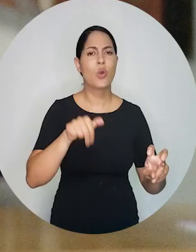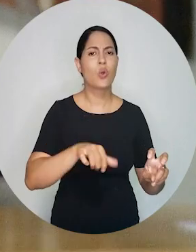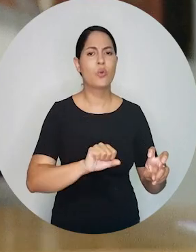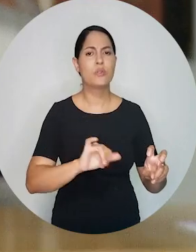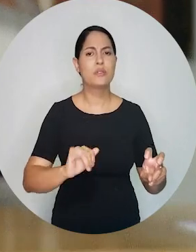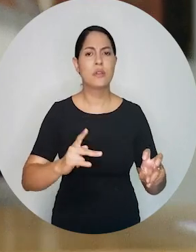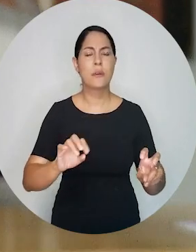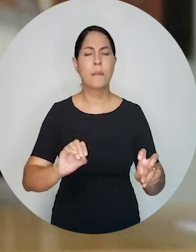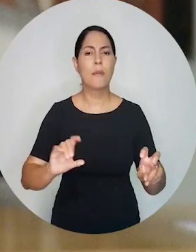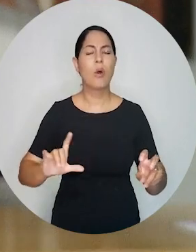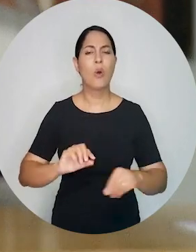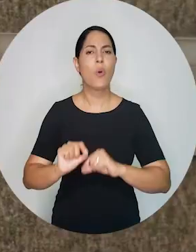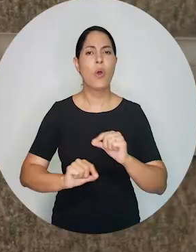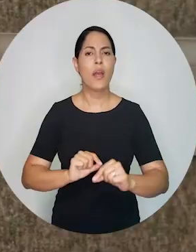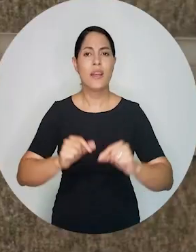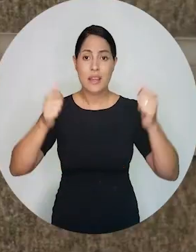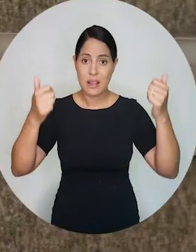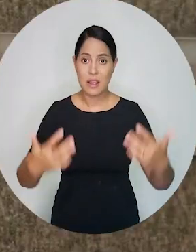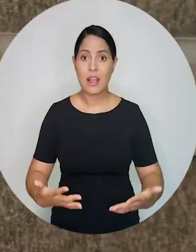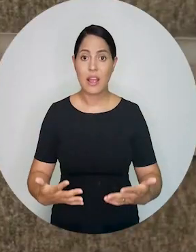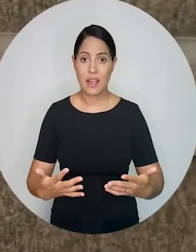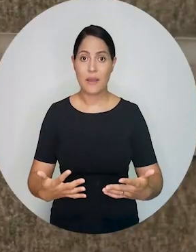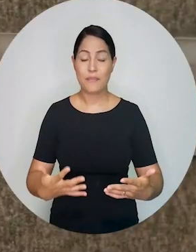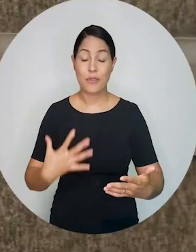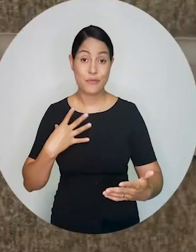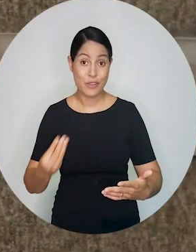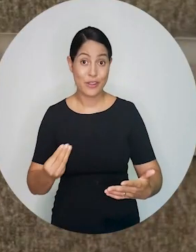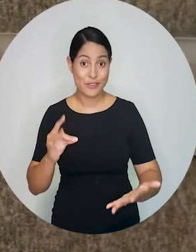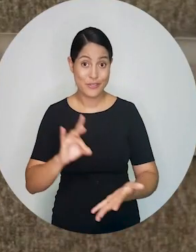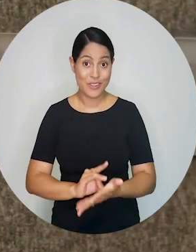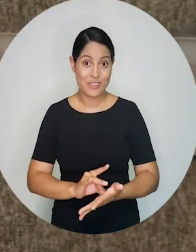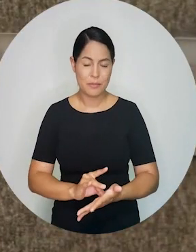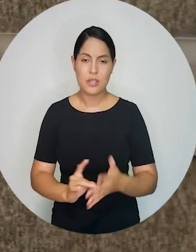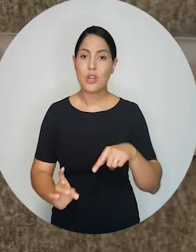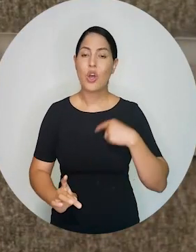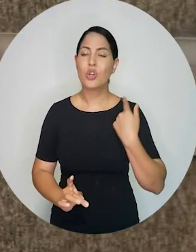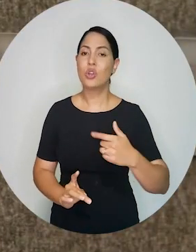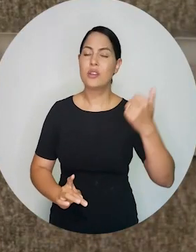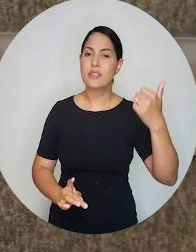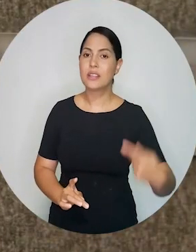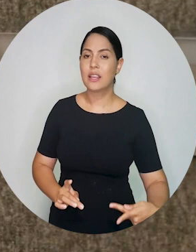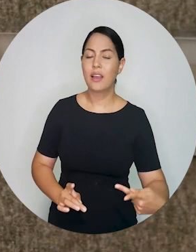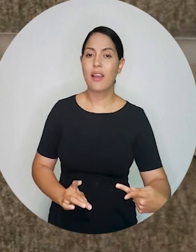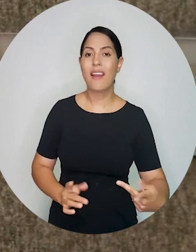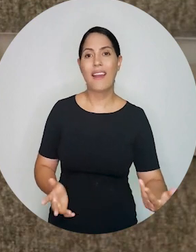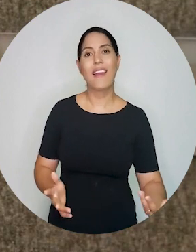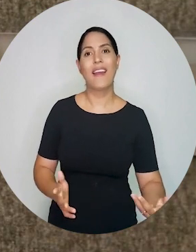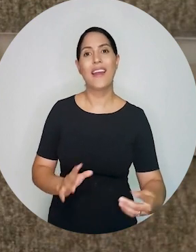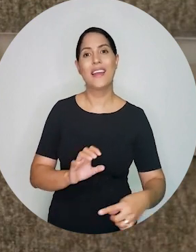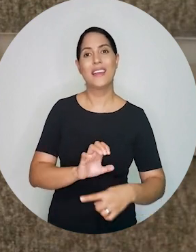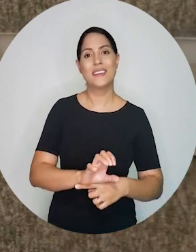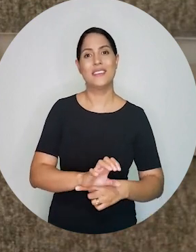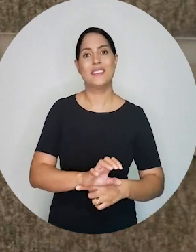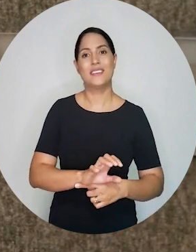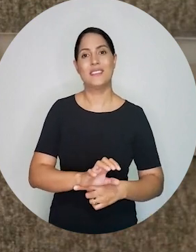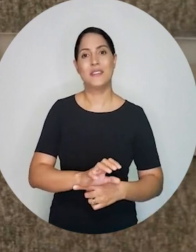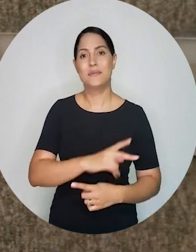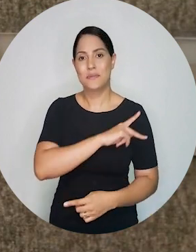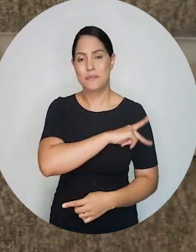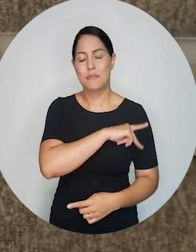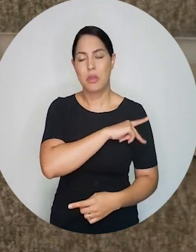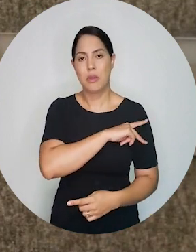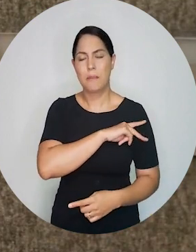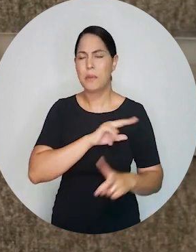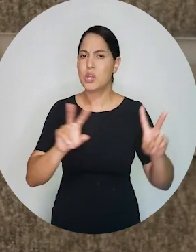práticos acerca da temática. Falar do Concipol, Georgia, é como falar de um filho, né? E falar no Concipol é falar em